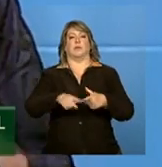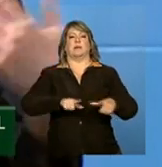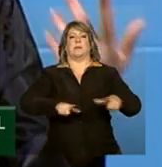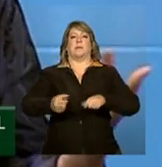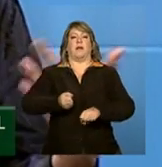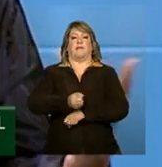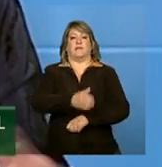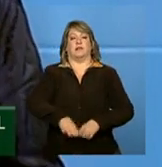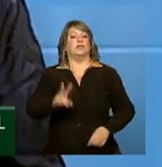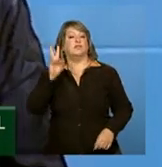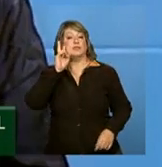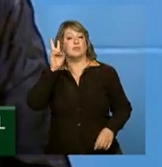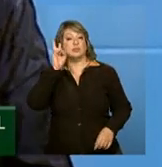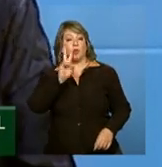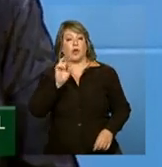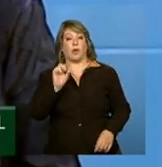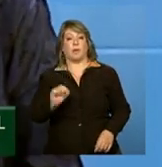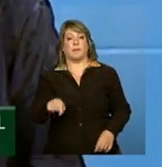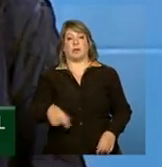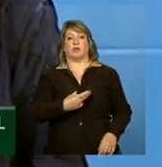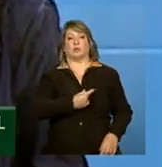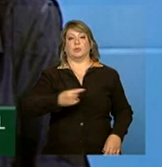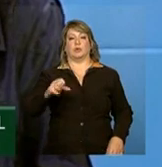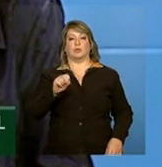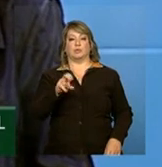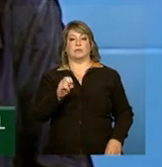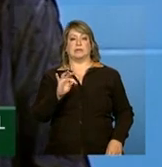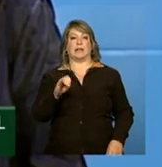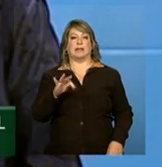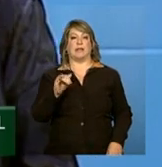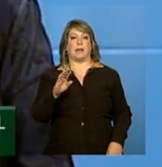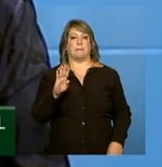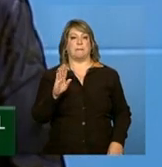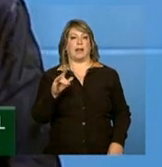vista da questão da sustentabilidade. E